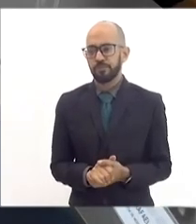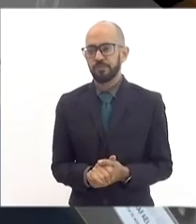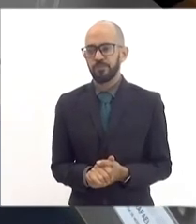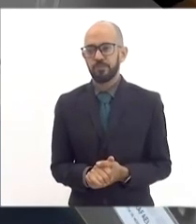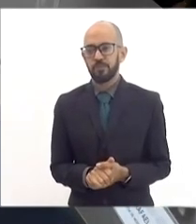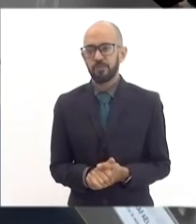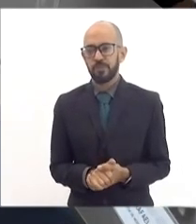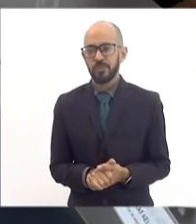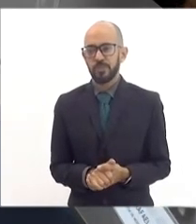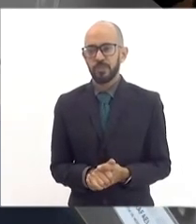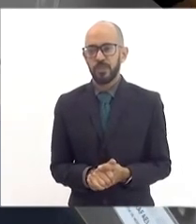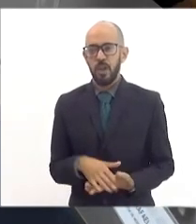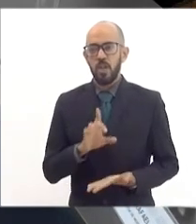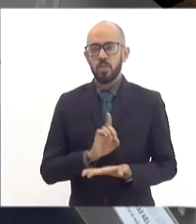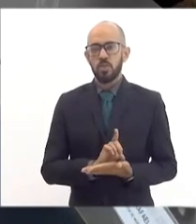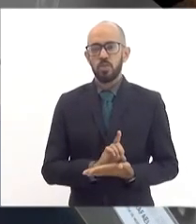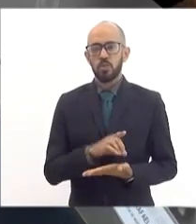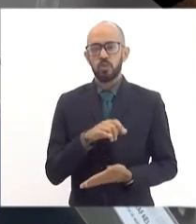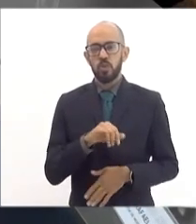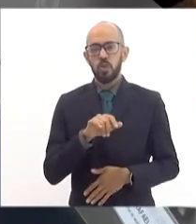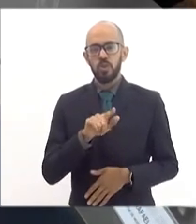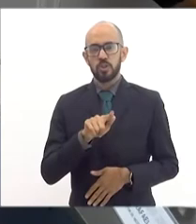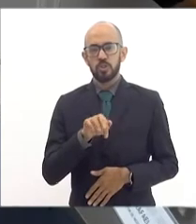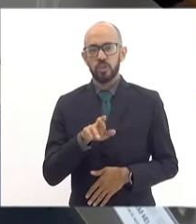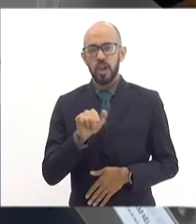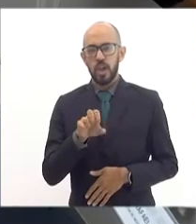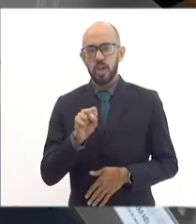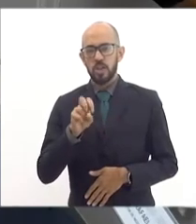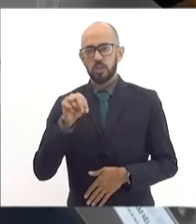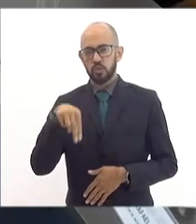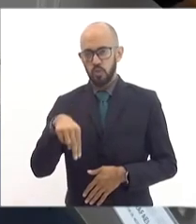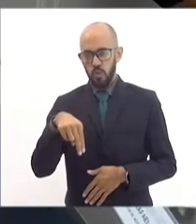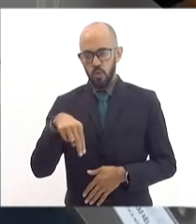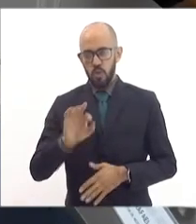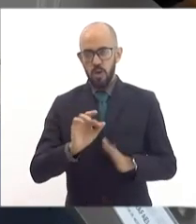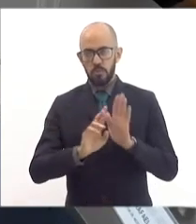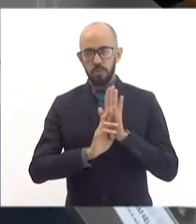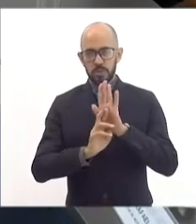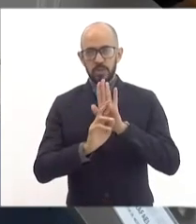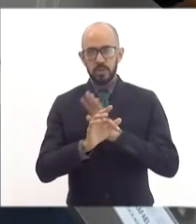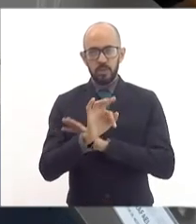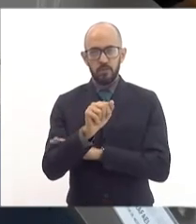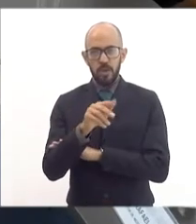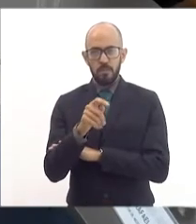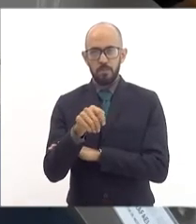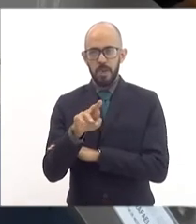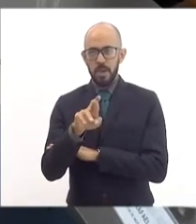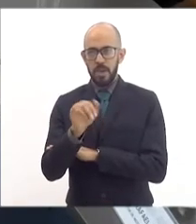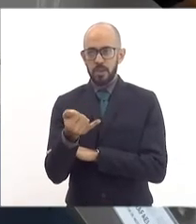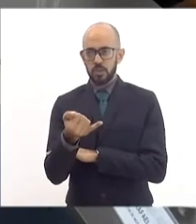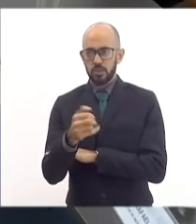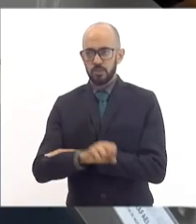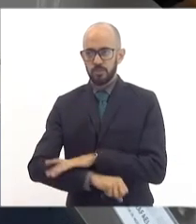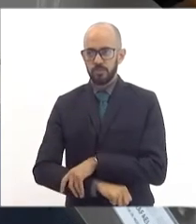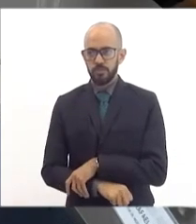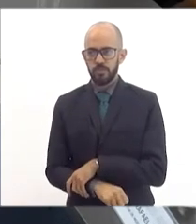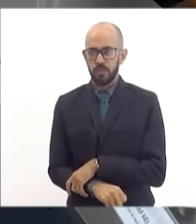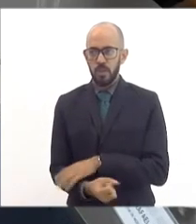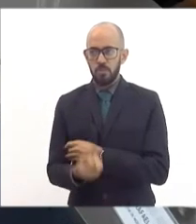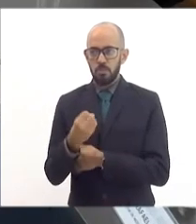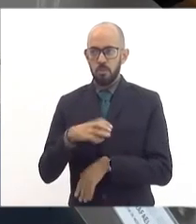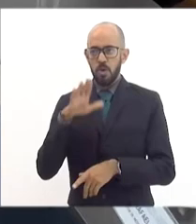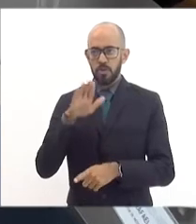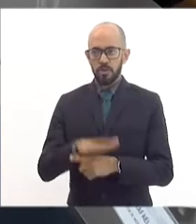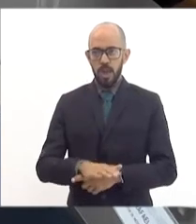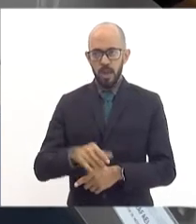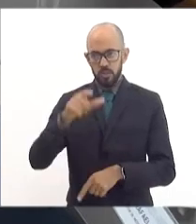Bom, doutor Gerson, representando aqui a nossa FAPERJ. Bem, bom dia, boa tarde, né,